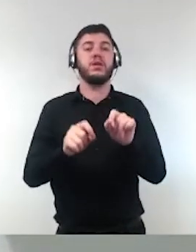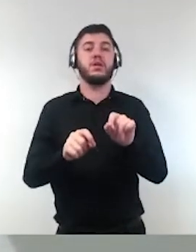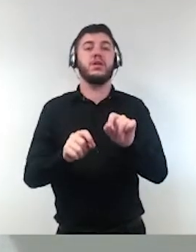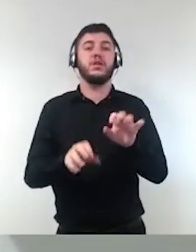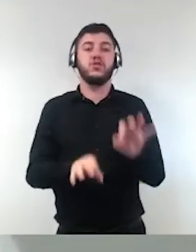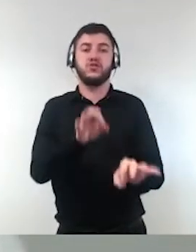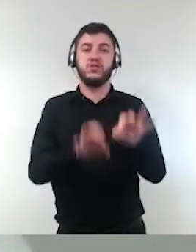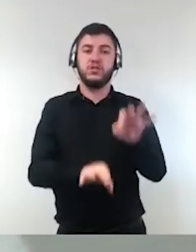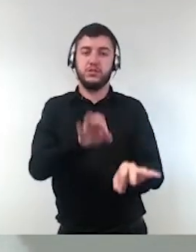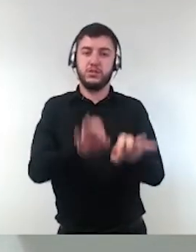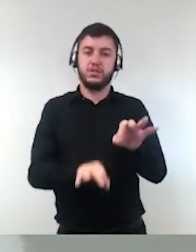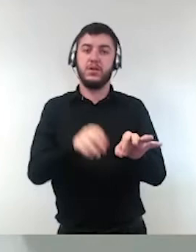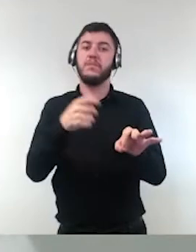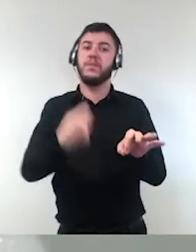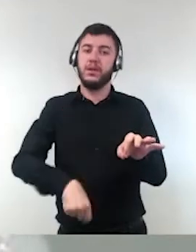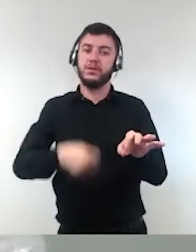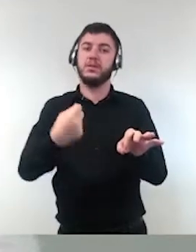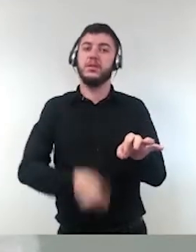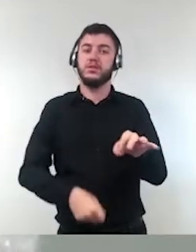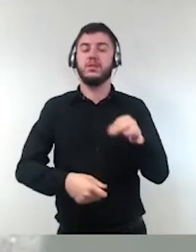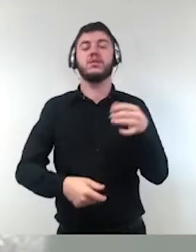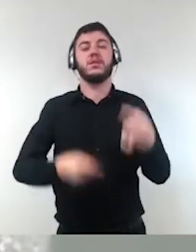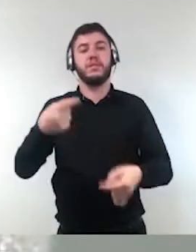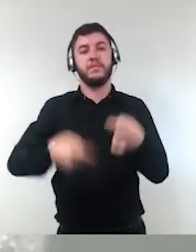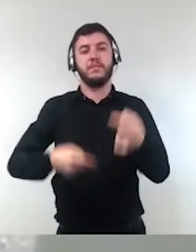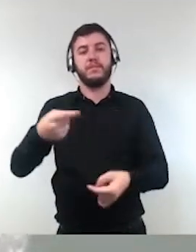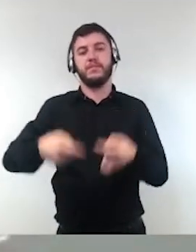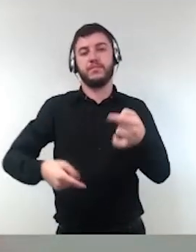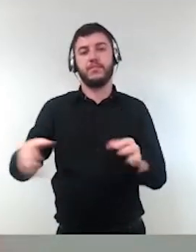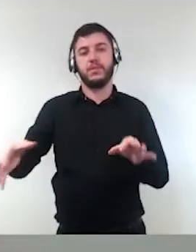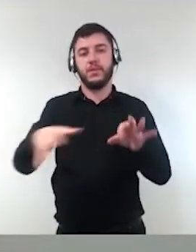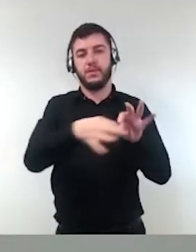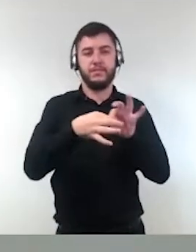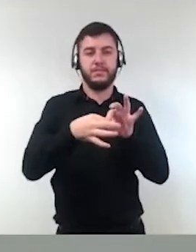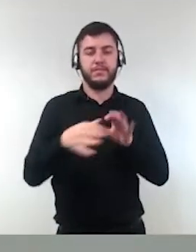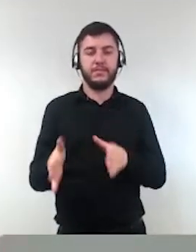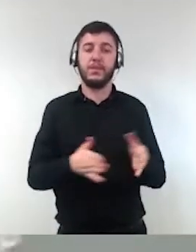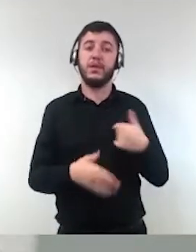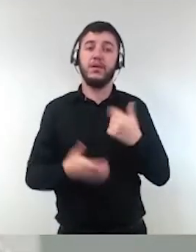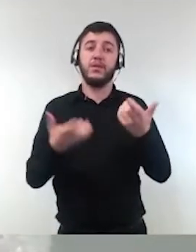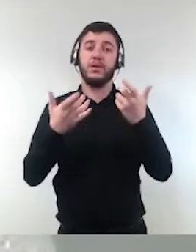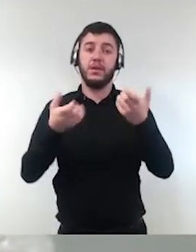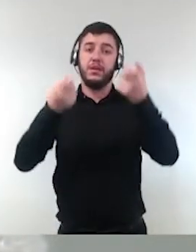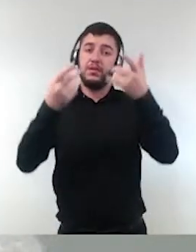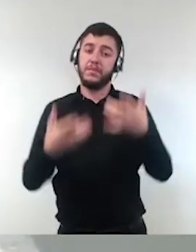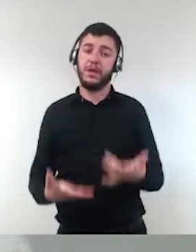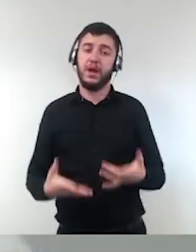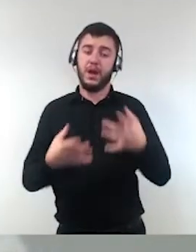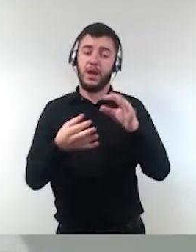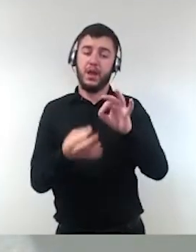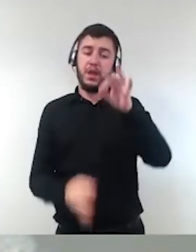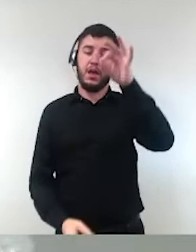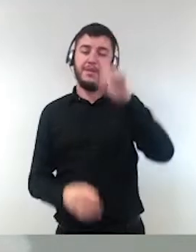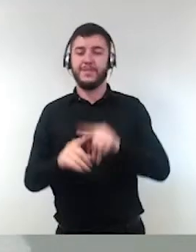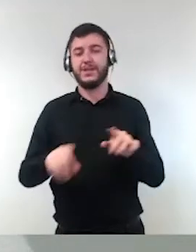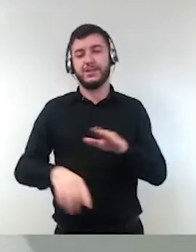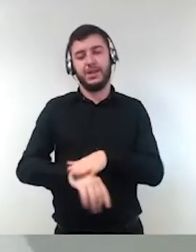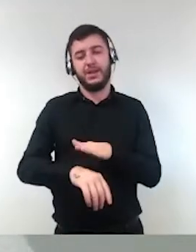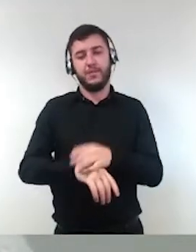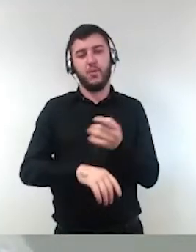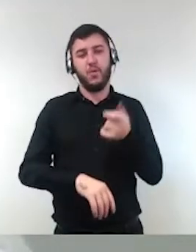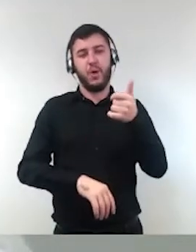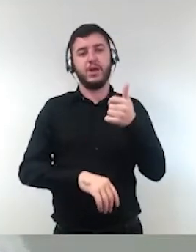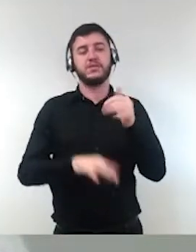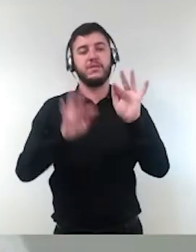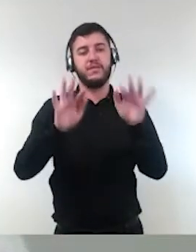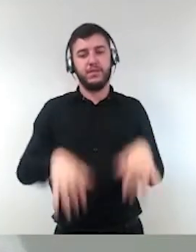dia dos nossos debates. Bem, eu queria até dizer mais coisas, mas meu tempo está esgotando, então eu